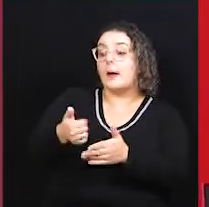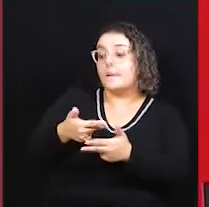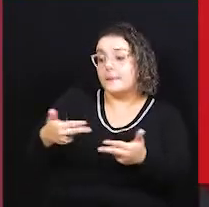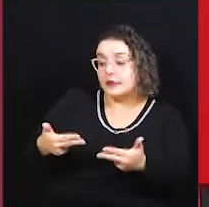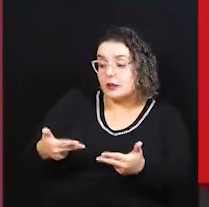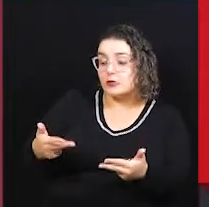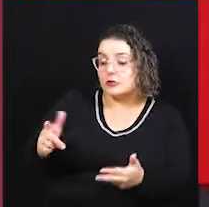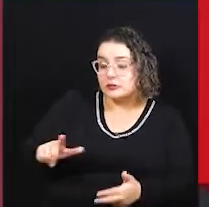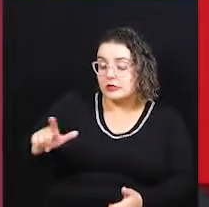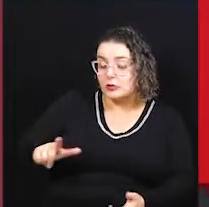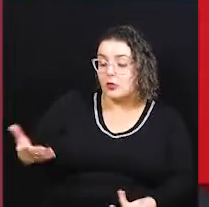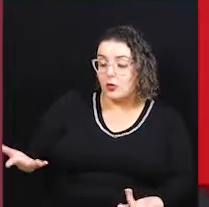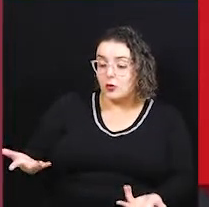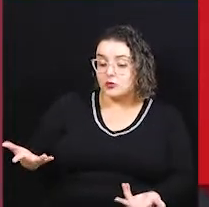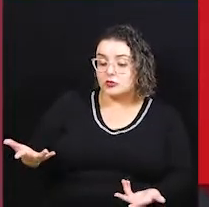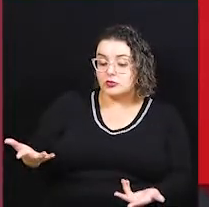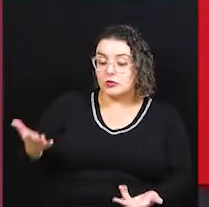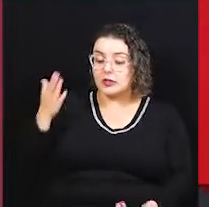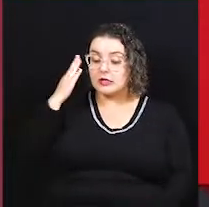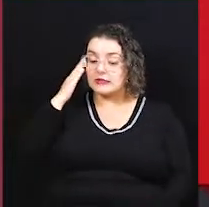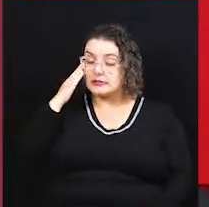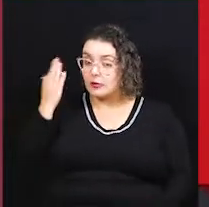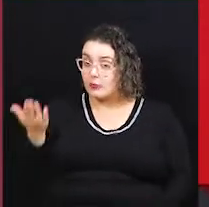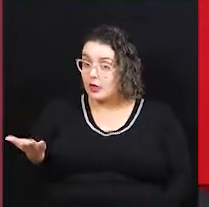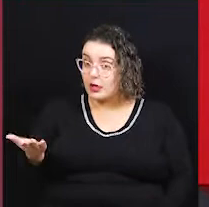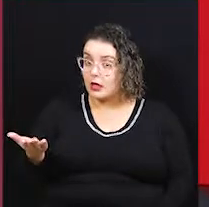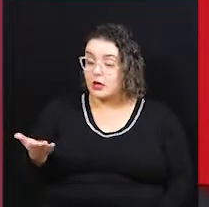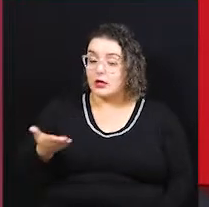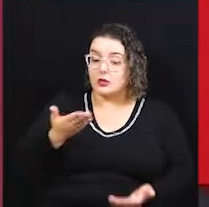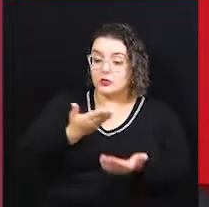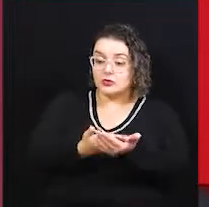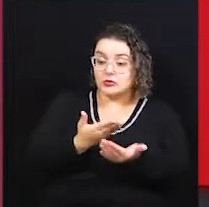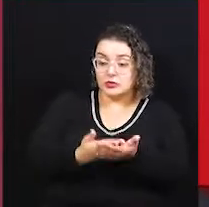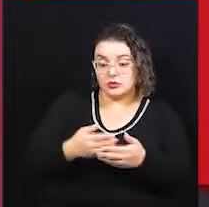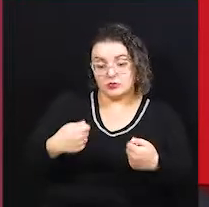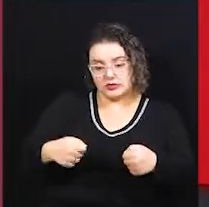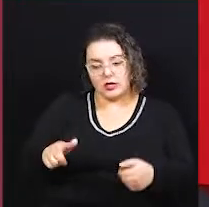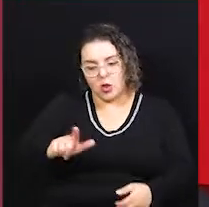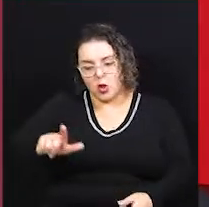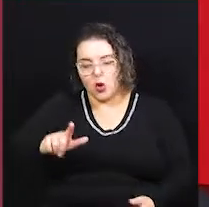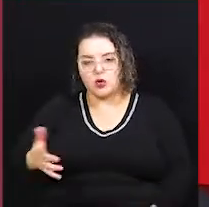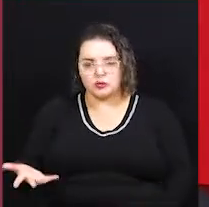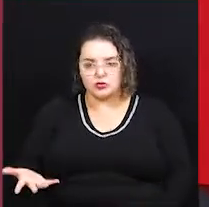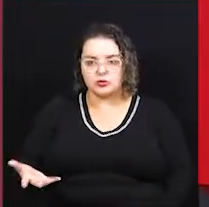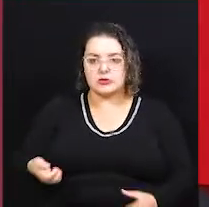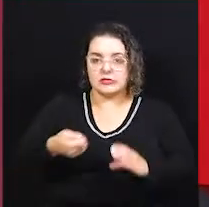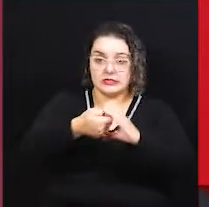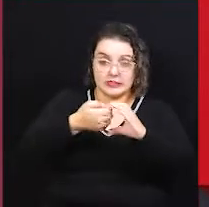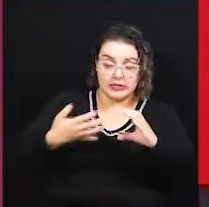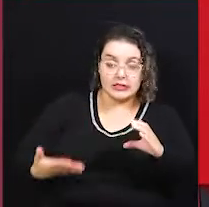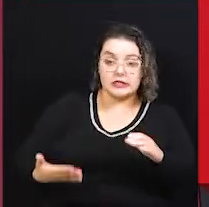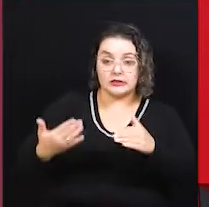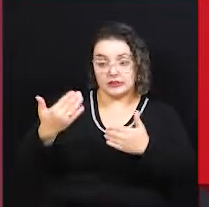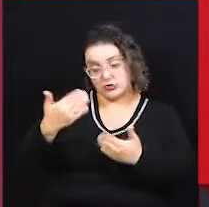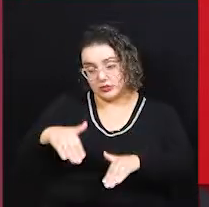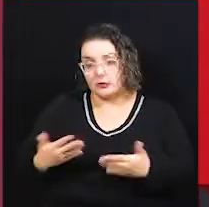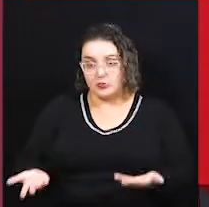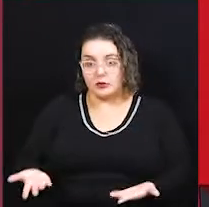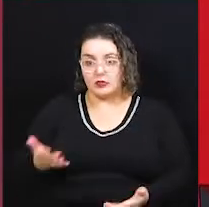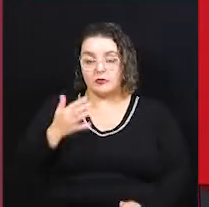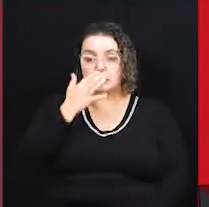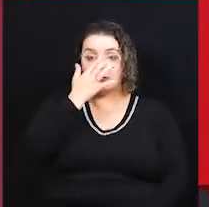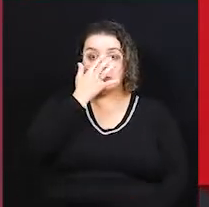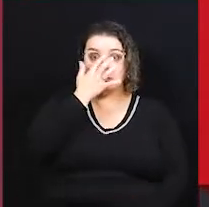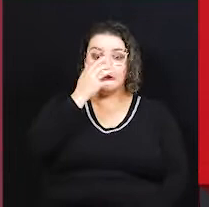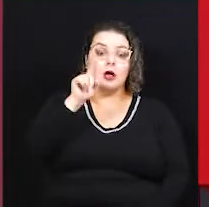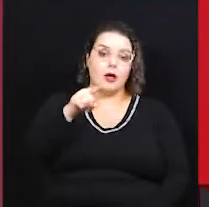coisa, evidentemente, é saber, o estudante precisa, logicamente, saber as características da prova, né?